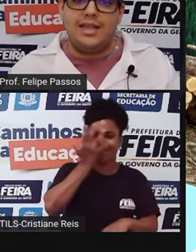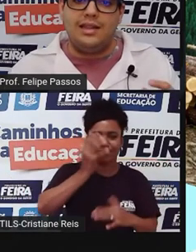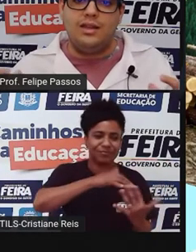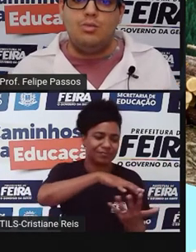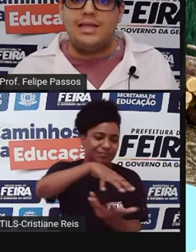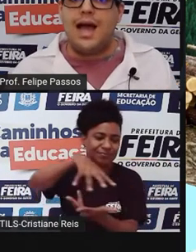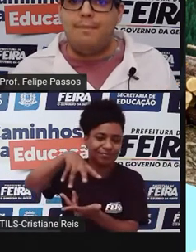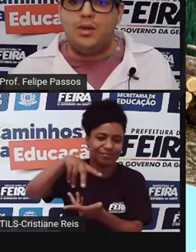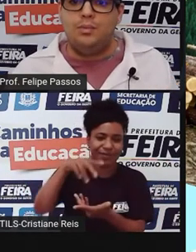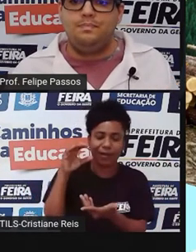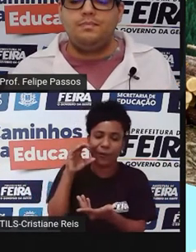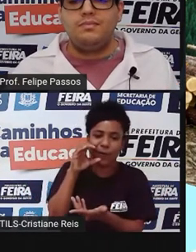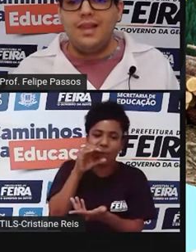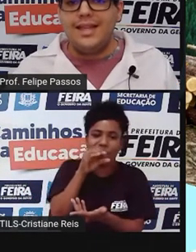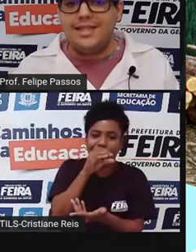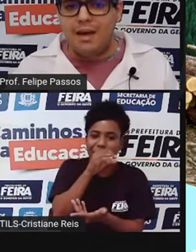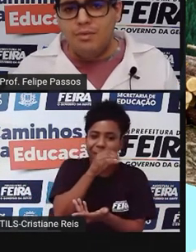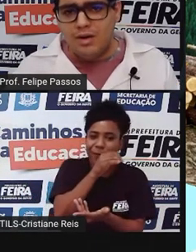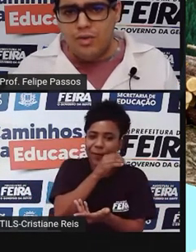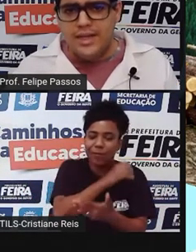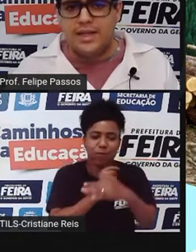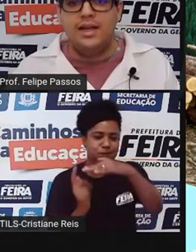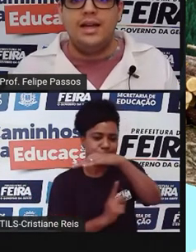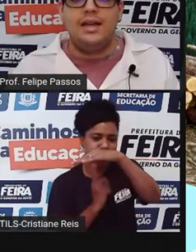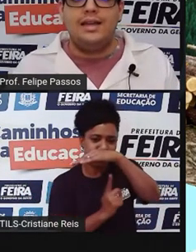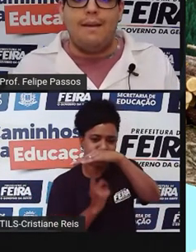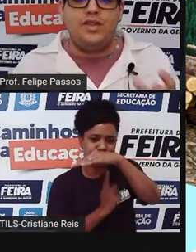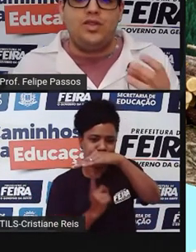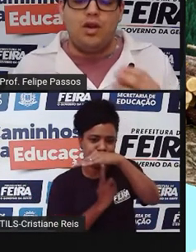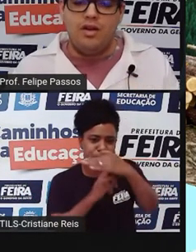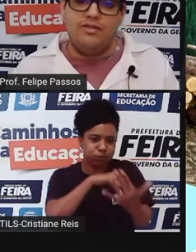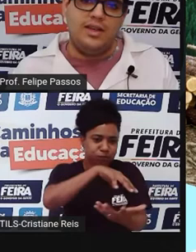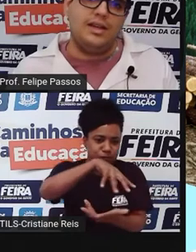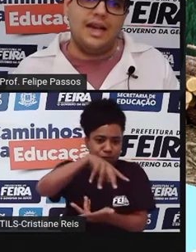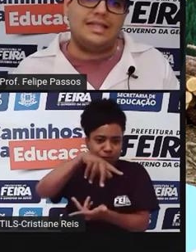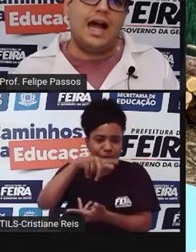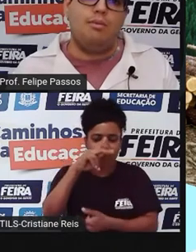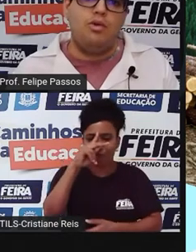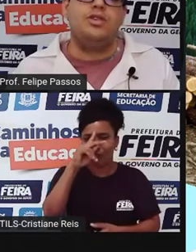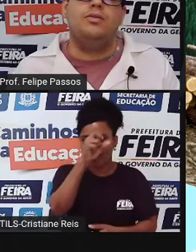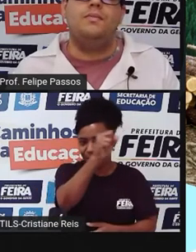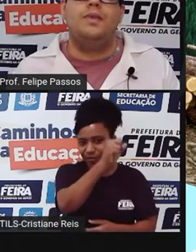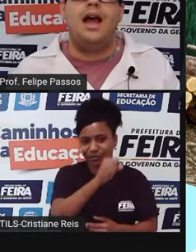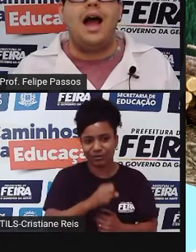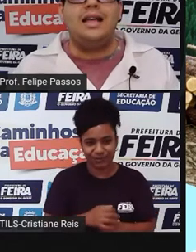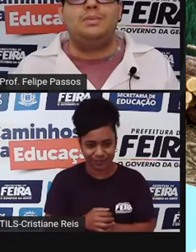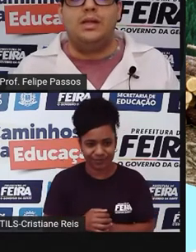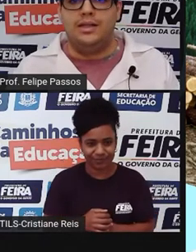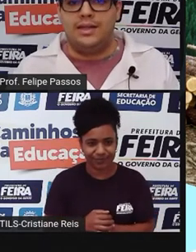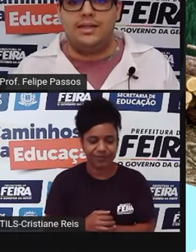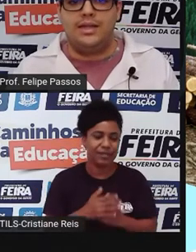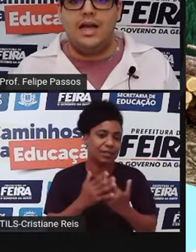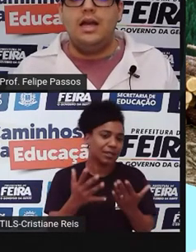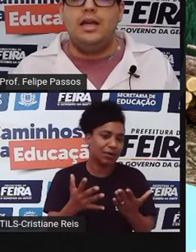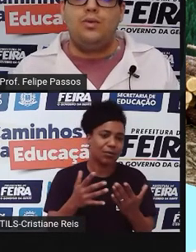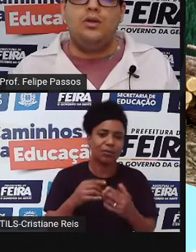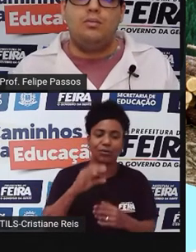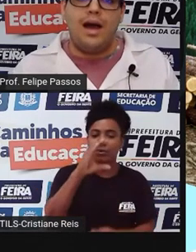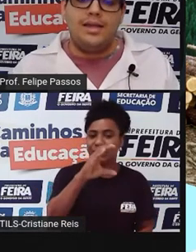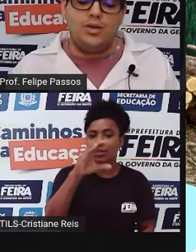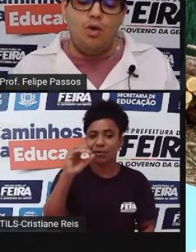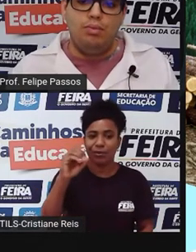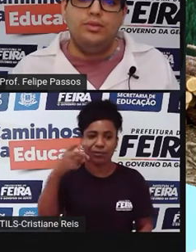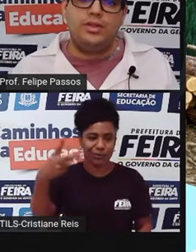planeta vá esquentando mais rápido. Sabe uma coisa que absorve gás carbônico? As plantas. E